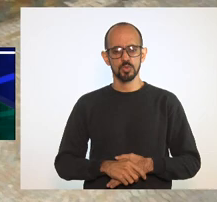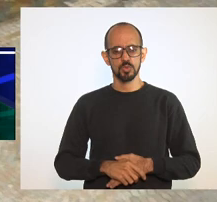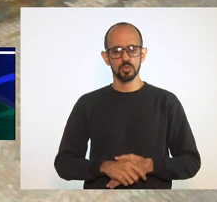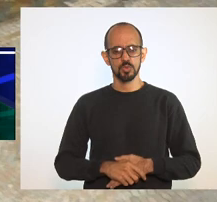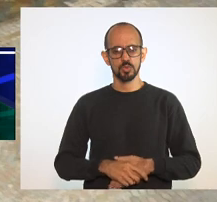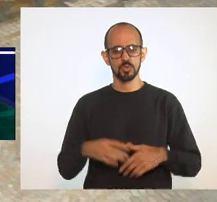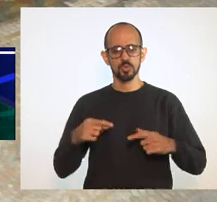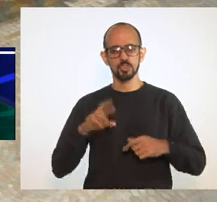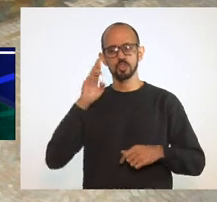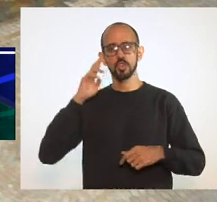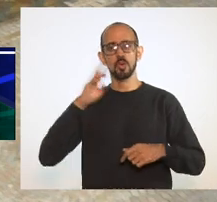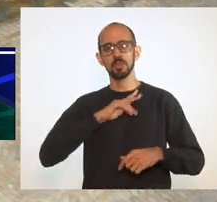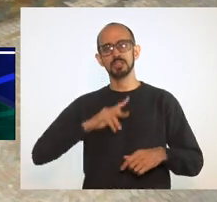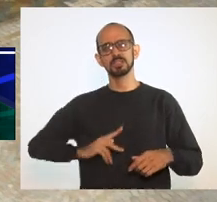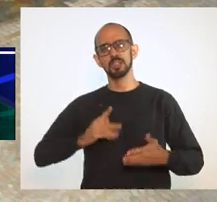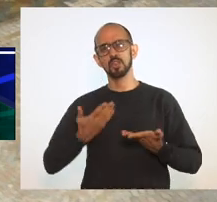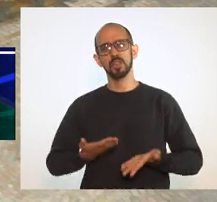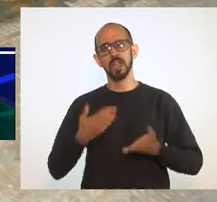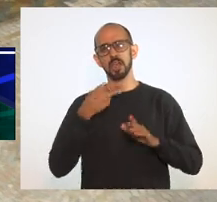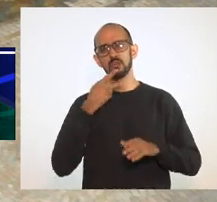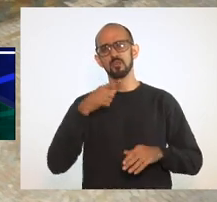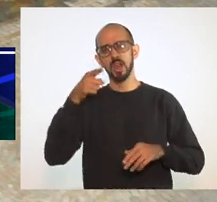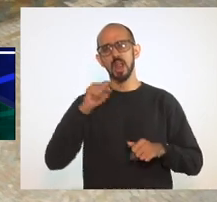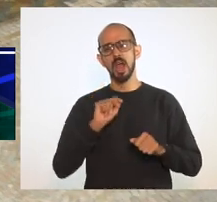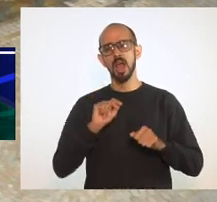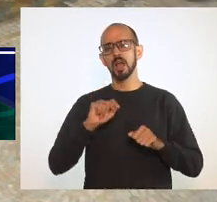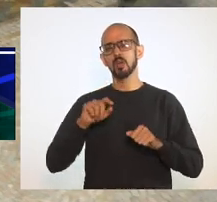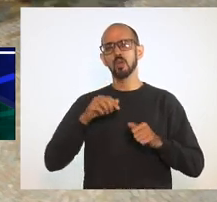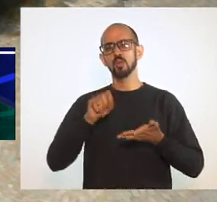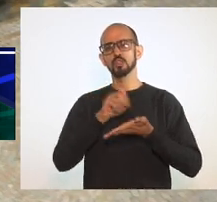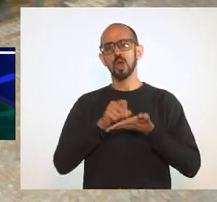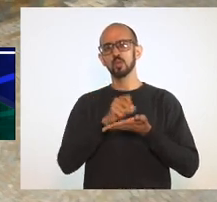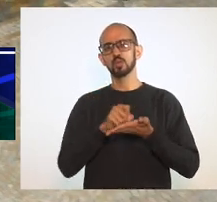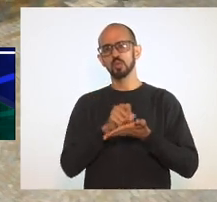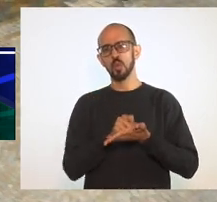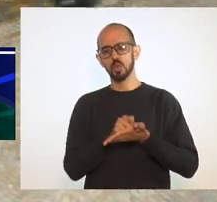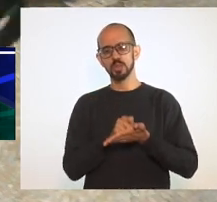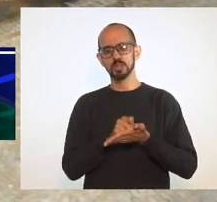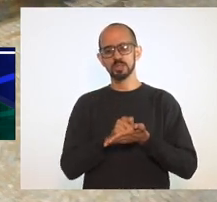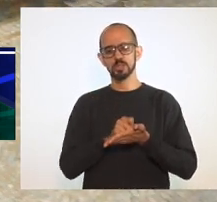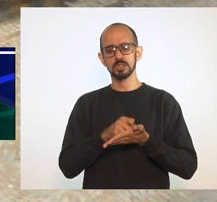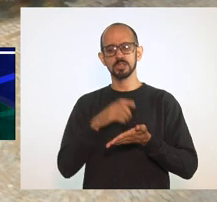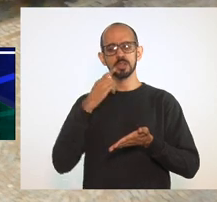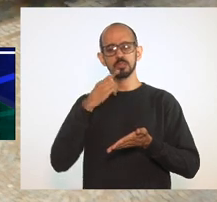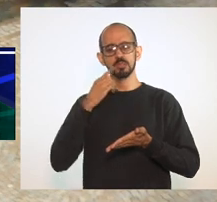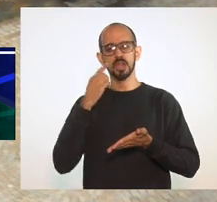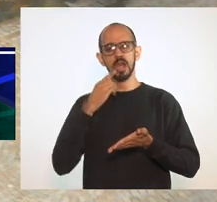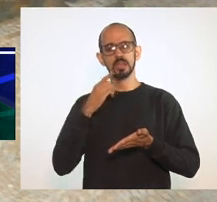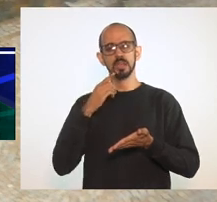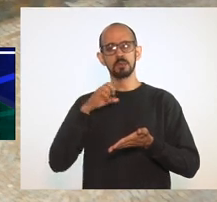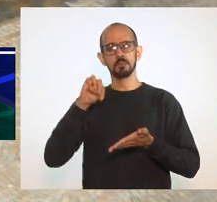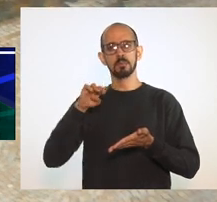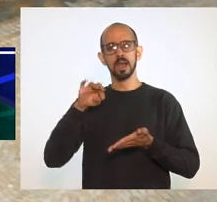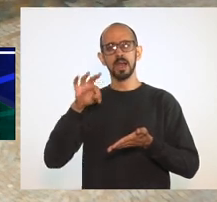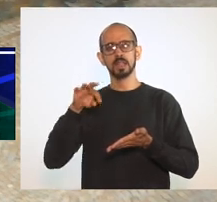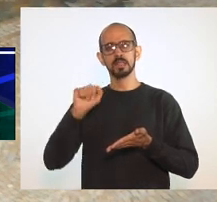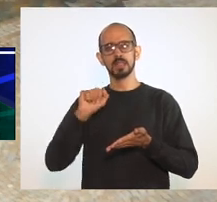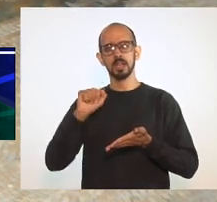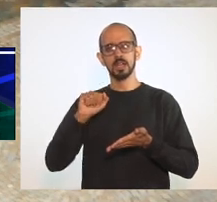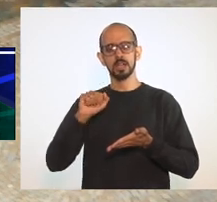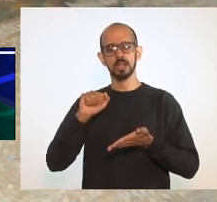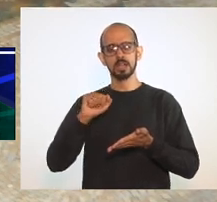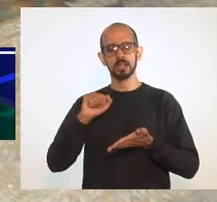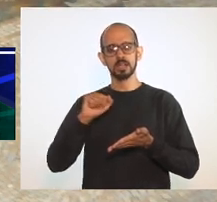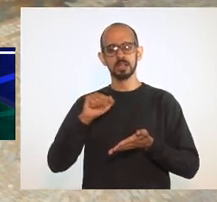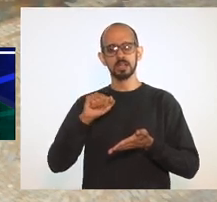Senhor presidente, eu queria chamar a atenção dos autores, talvez aqui presente a deputada Marta Rocha, a deputada enfermeira, e